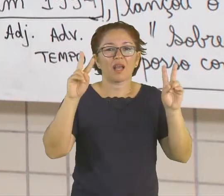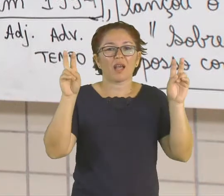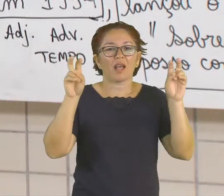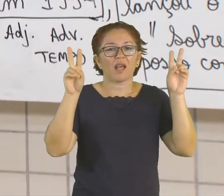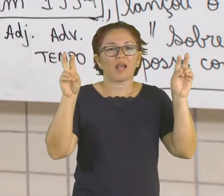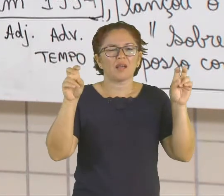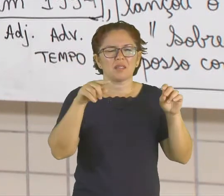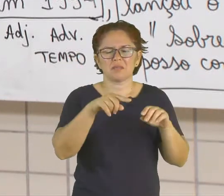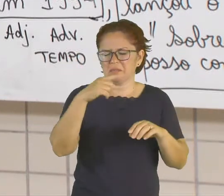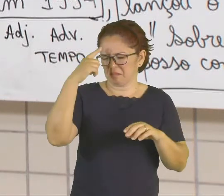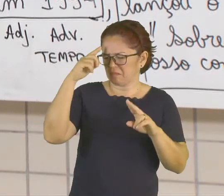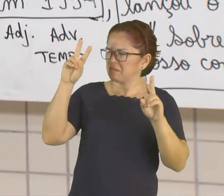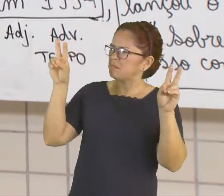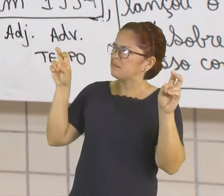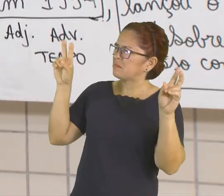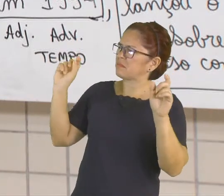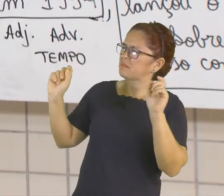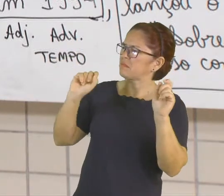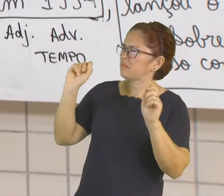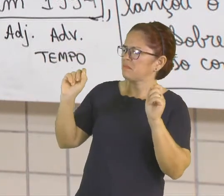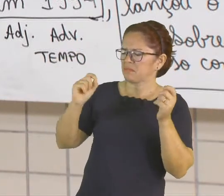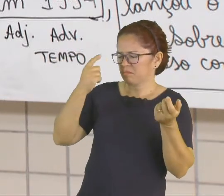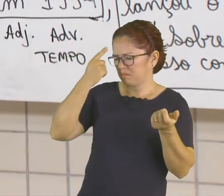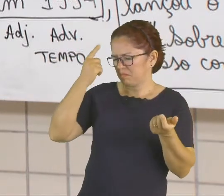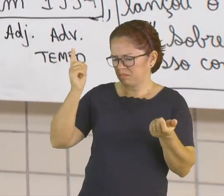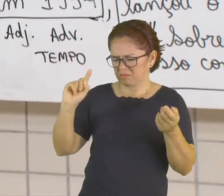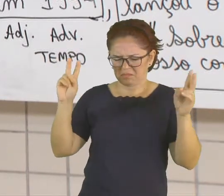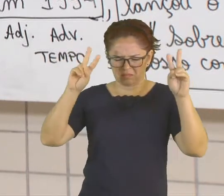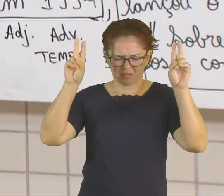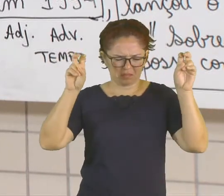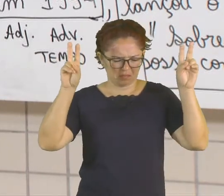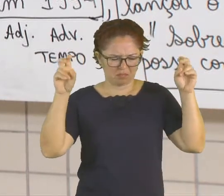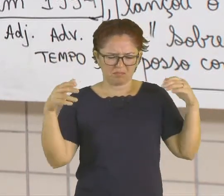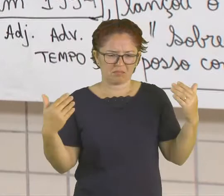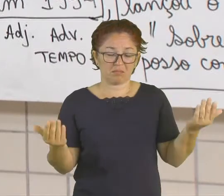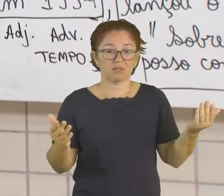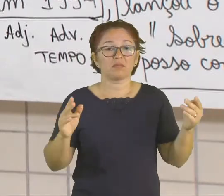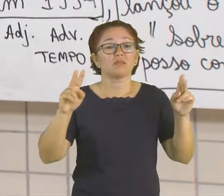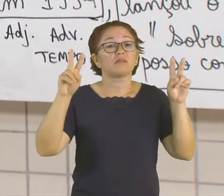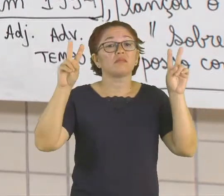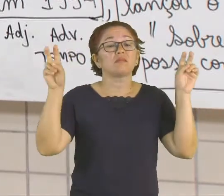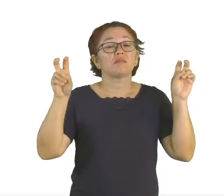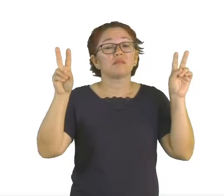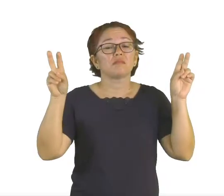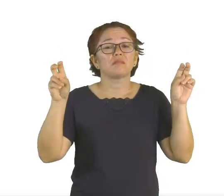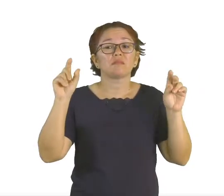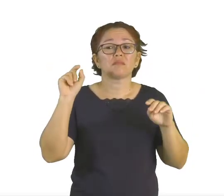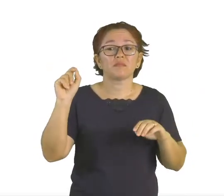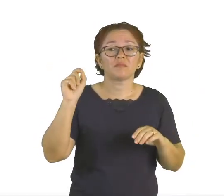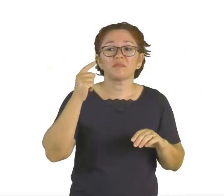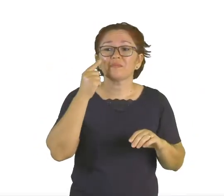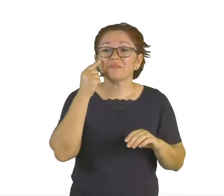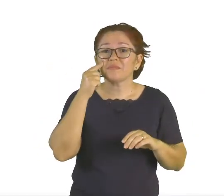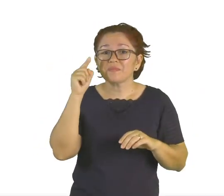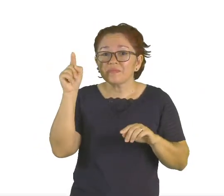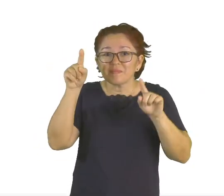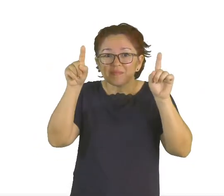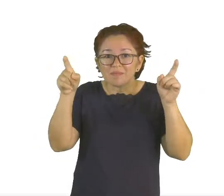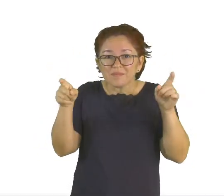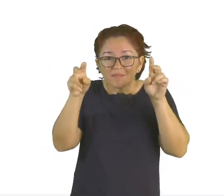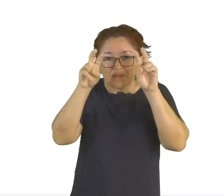isso? Às vezes não conhece, né, esse vocábulo, né, aspas. Então, as aspas, elas são isso aí, ó, que está aí na